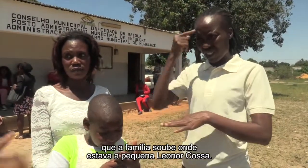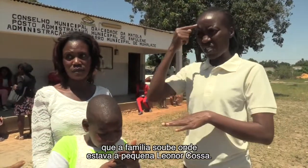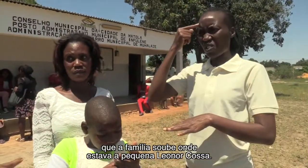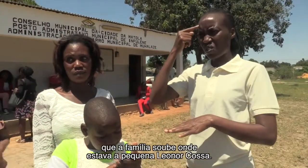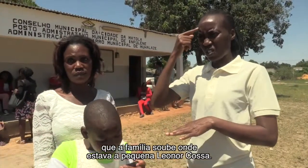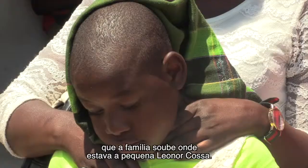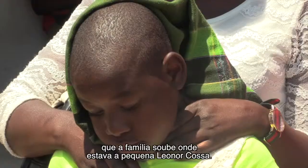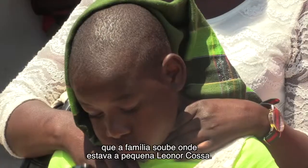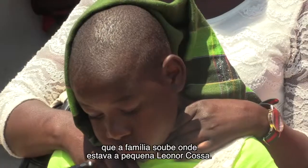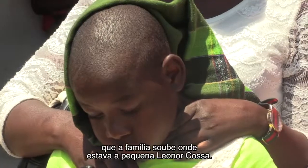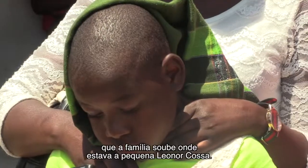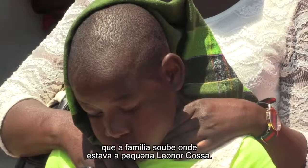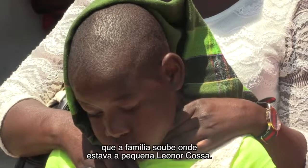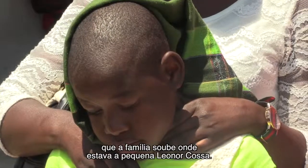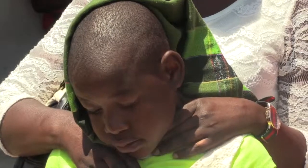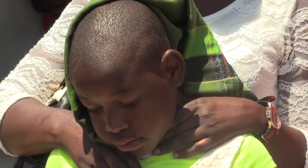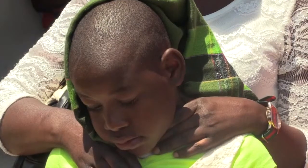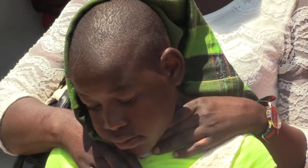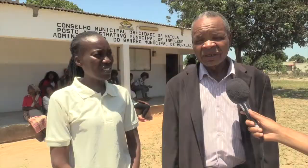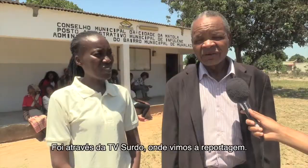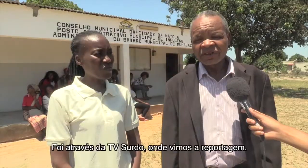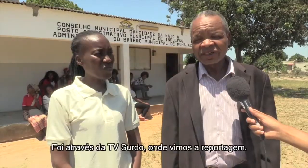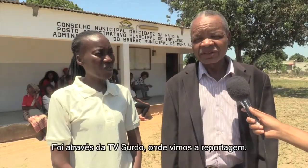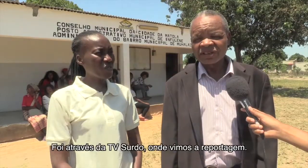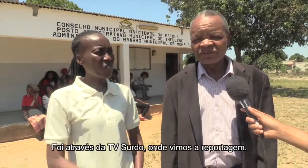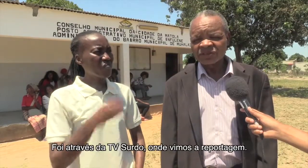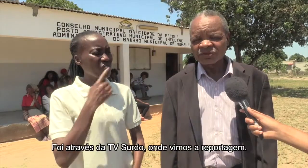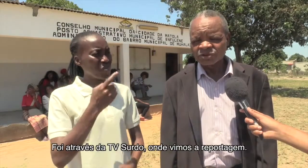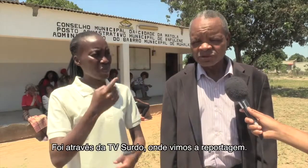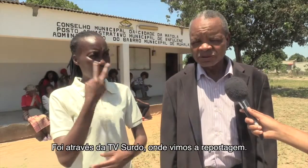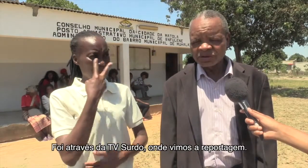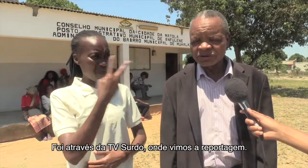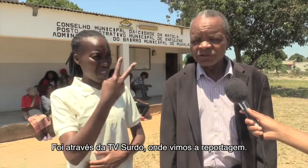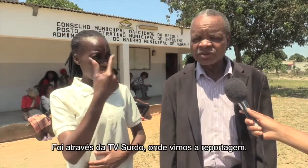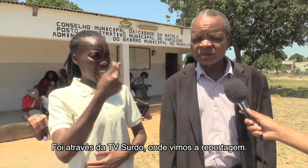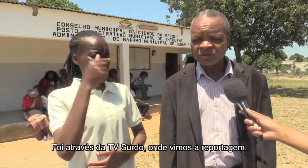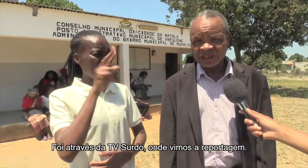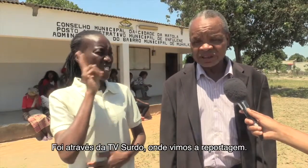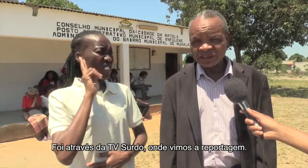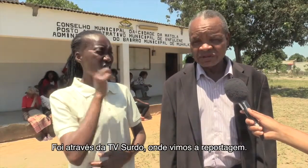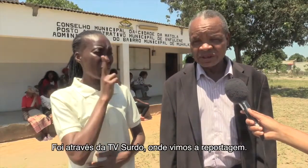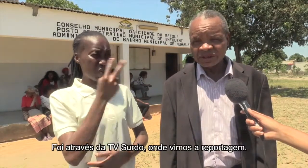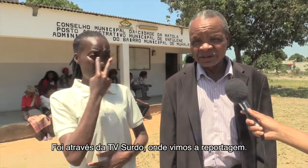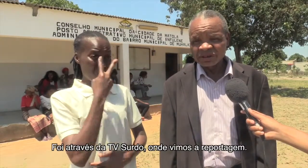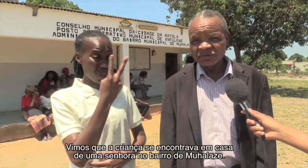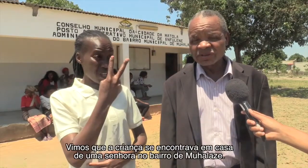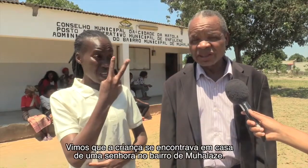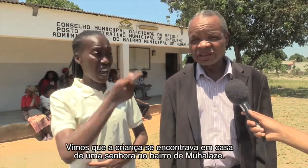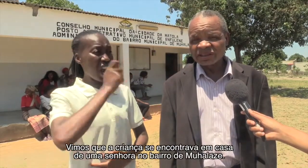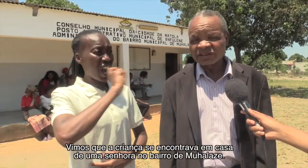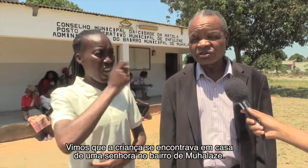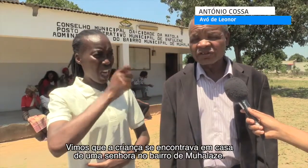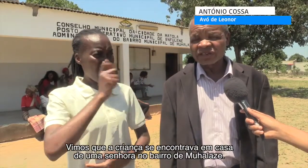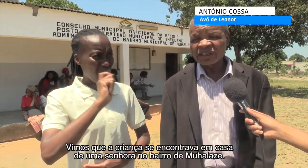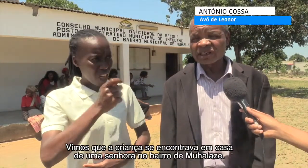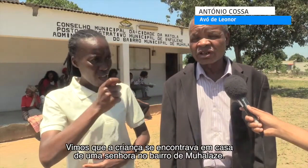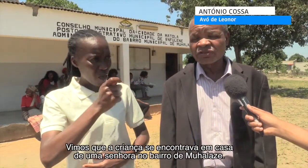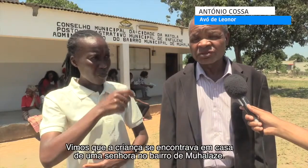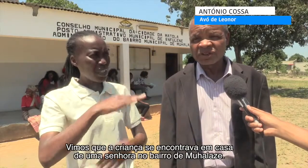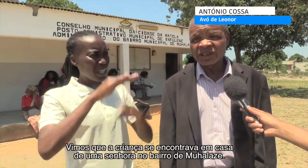pequena Leonor Costa se encontrava. Foi através da televisão do Surdo que nós fizemos a reportagem daquilo ali. Vimos que a criança estava